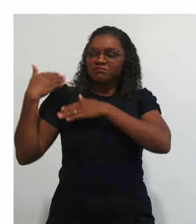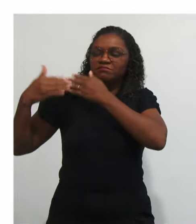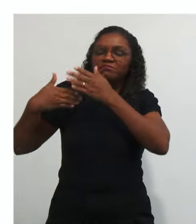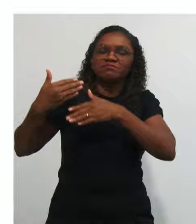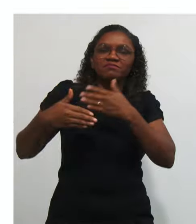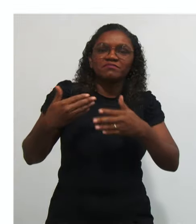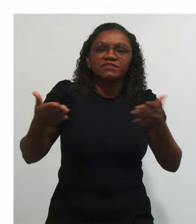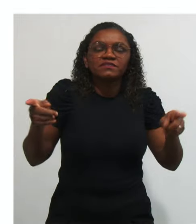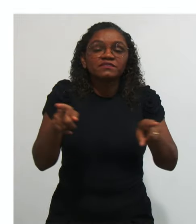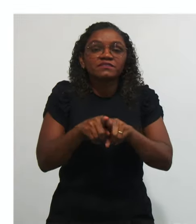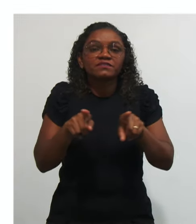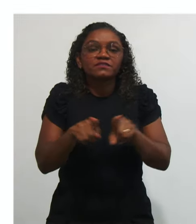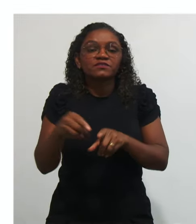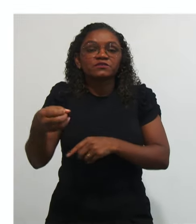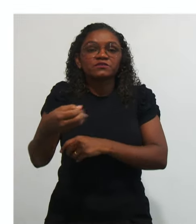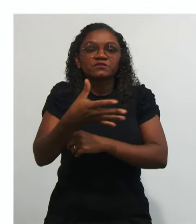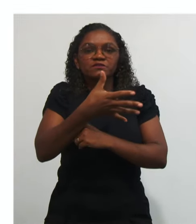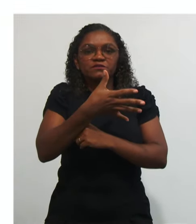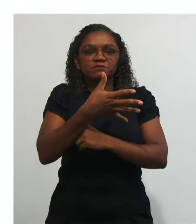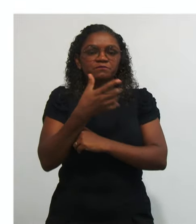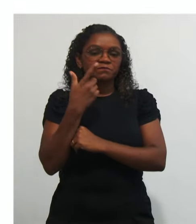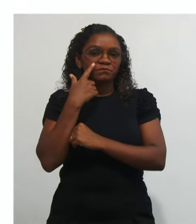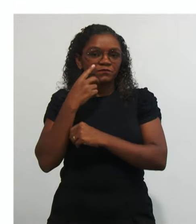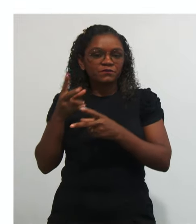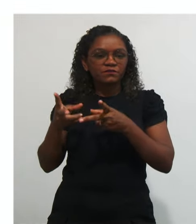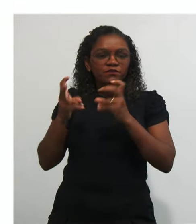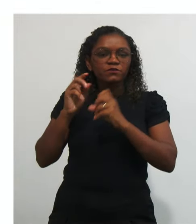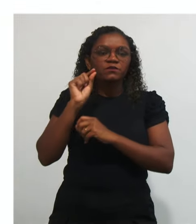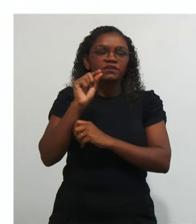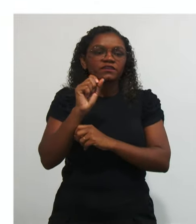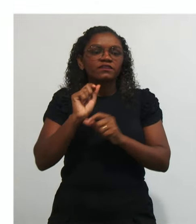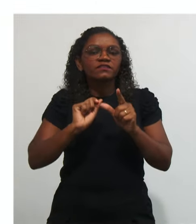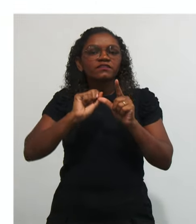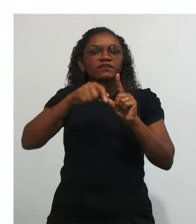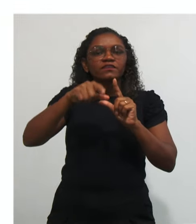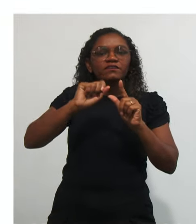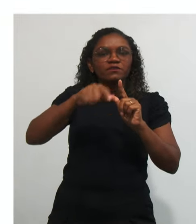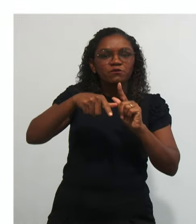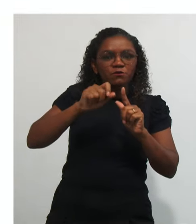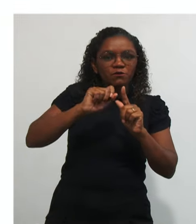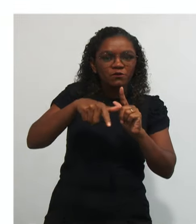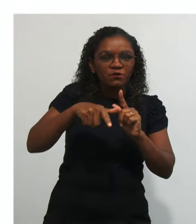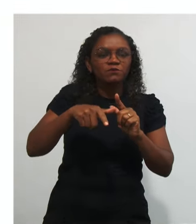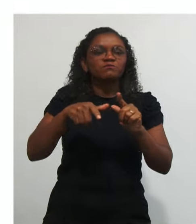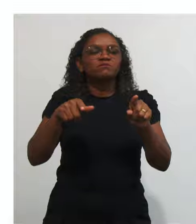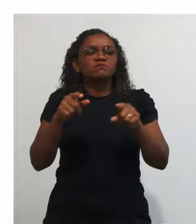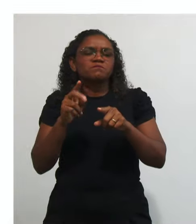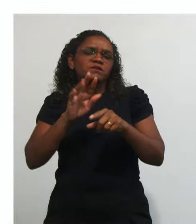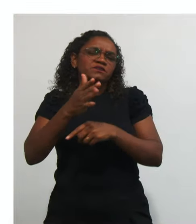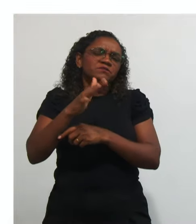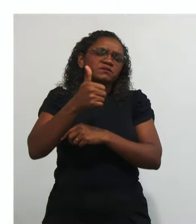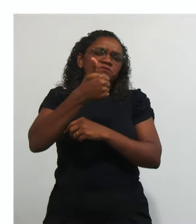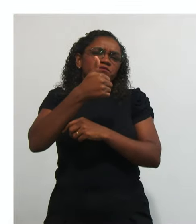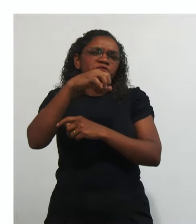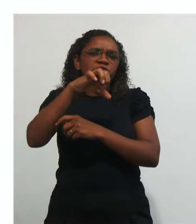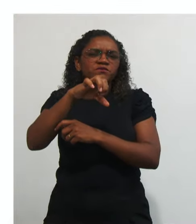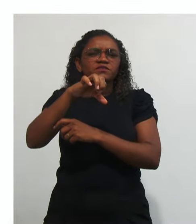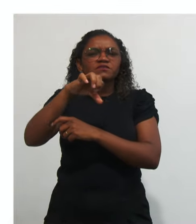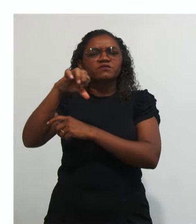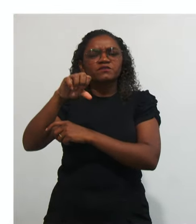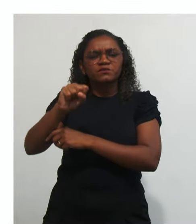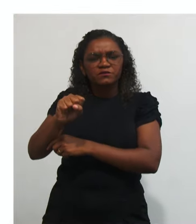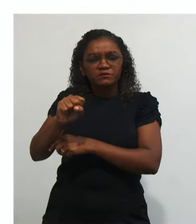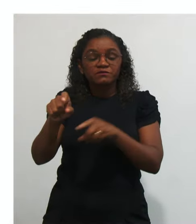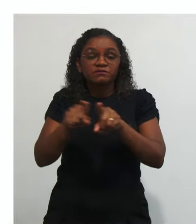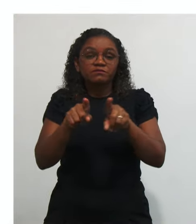é ao longo do tempo perceba que nós temos aí o Google né que surgiu aí em 98 YouTube em 2005